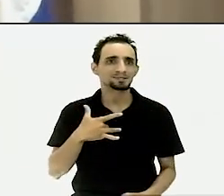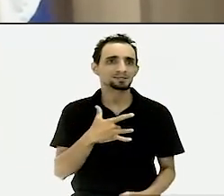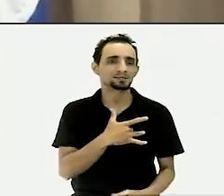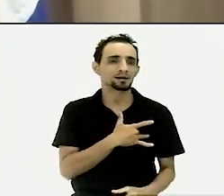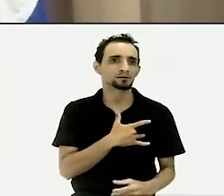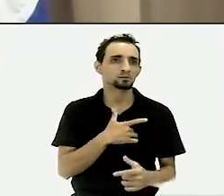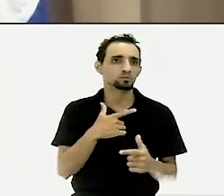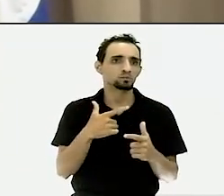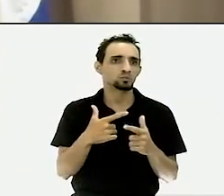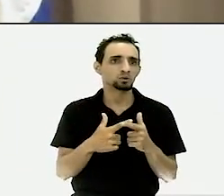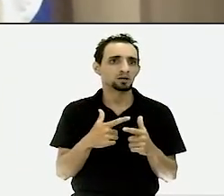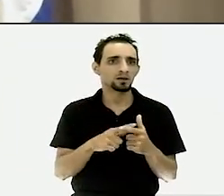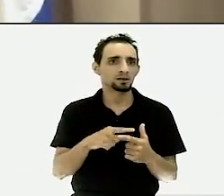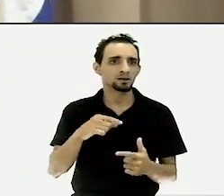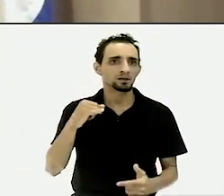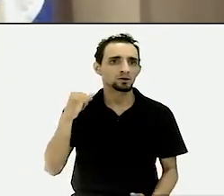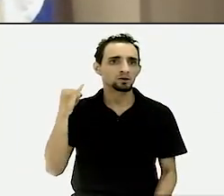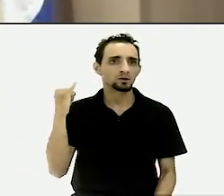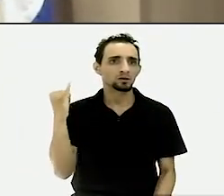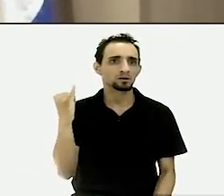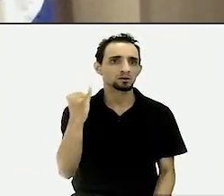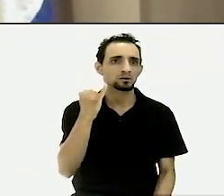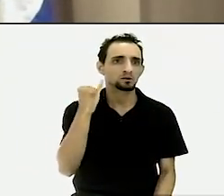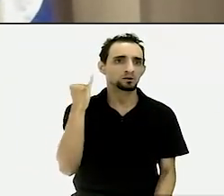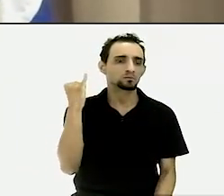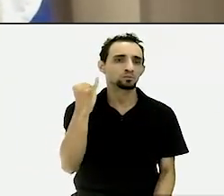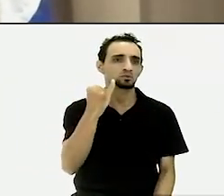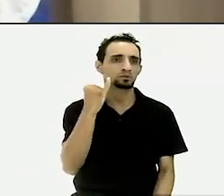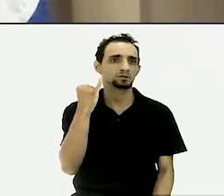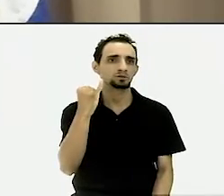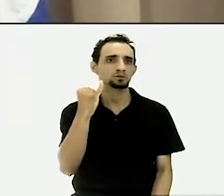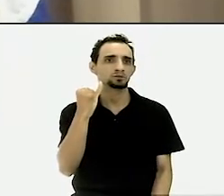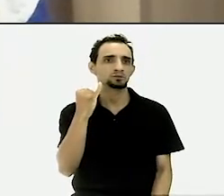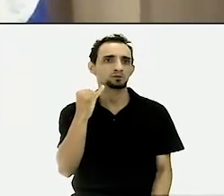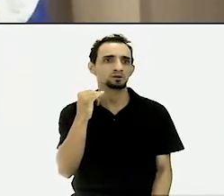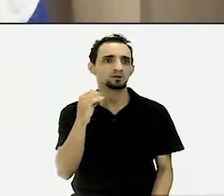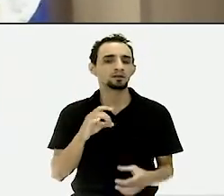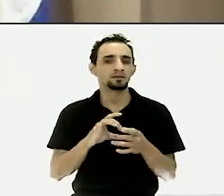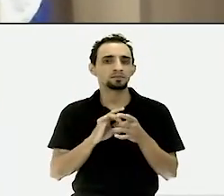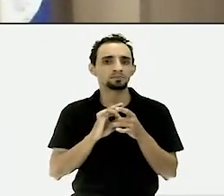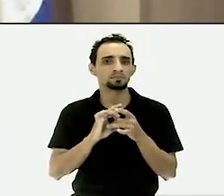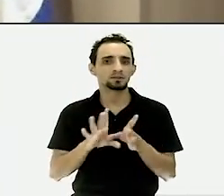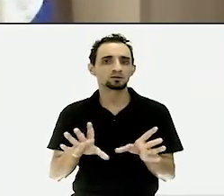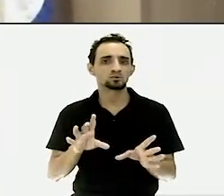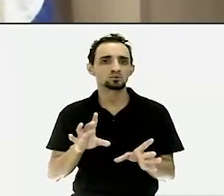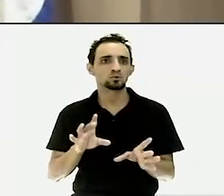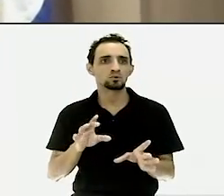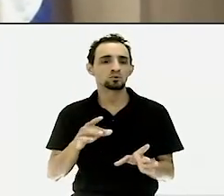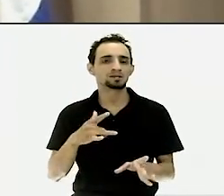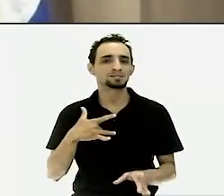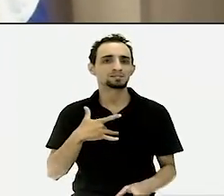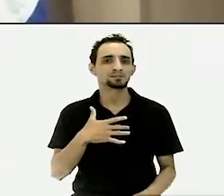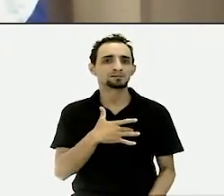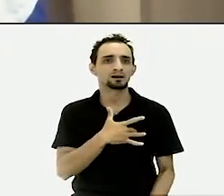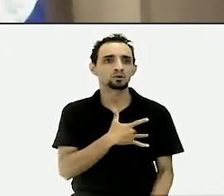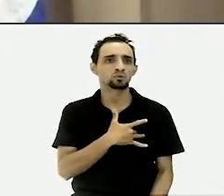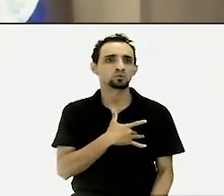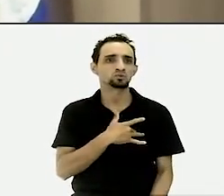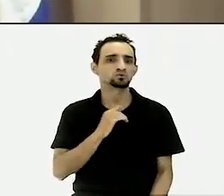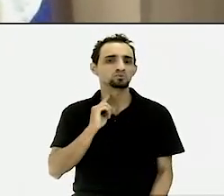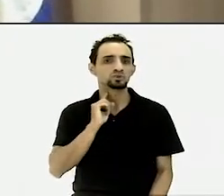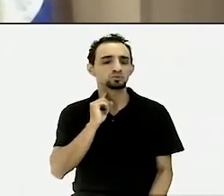quê? Porque descuidou-se da saúde preventiva. Os postos têm que estar equipados com os